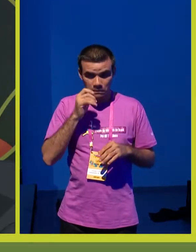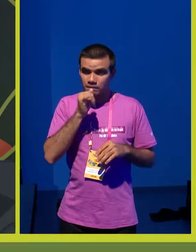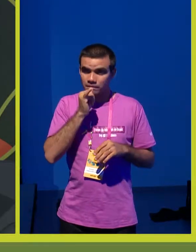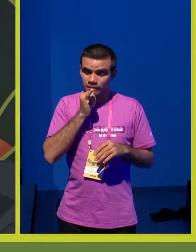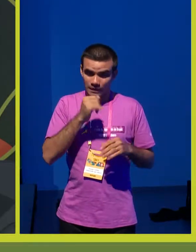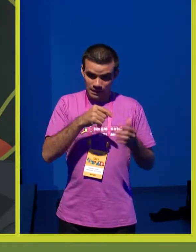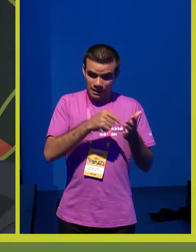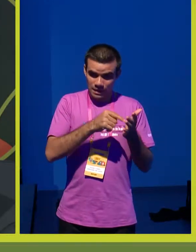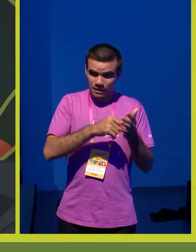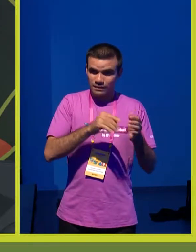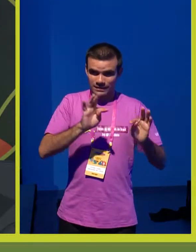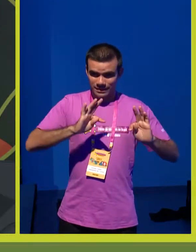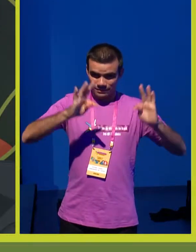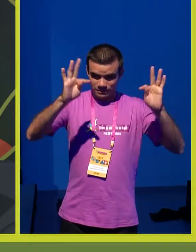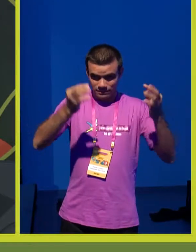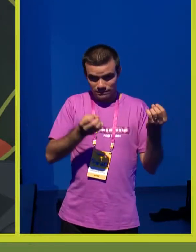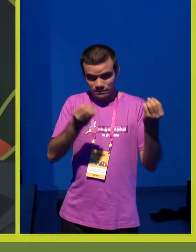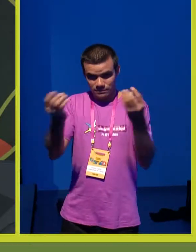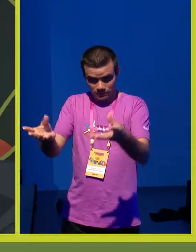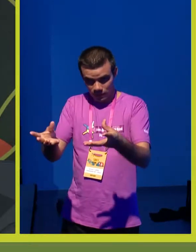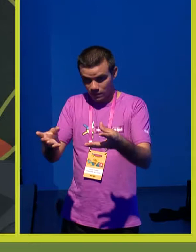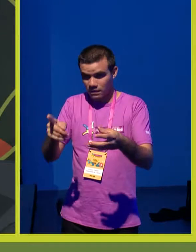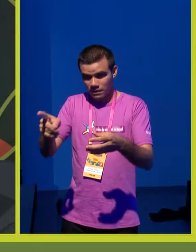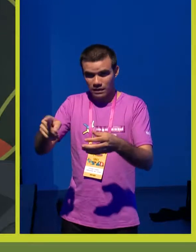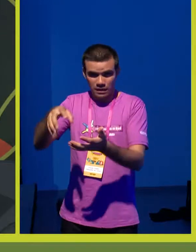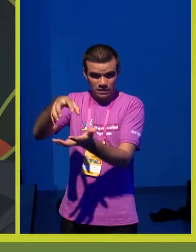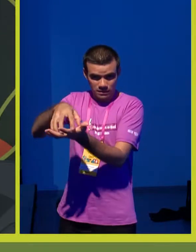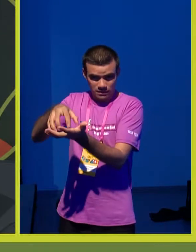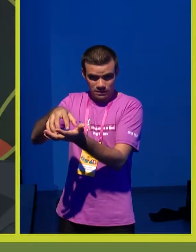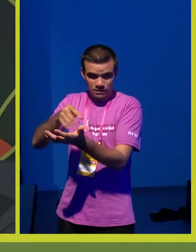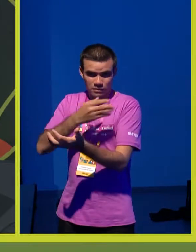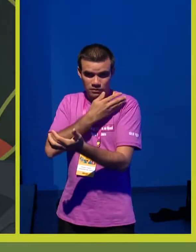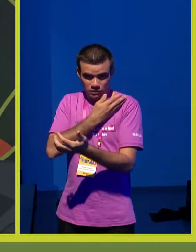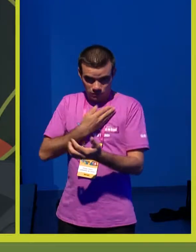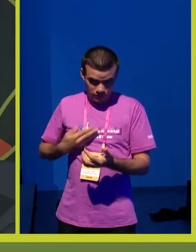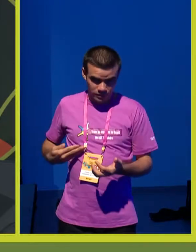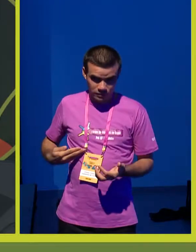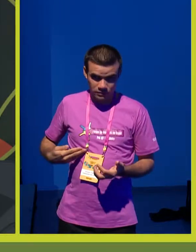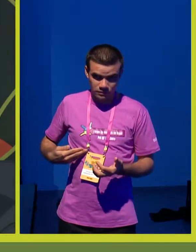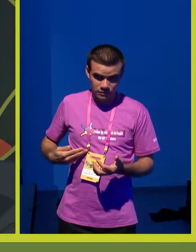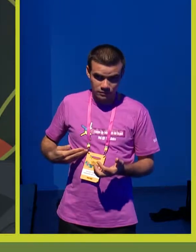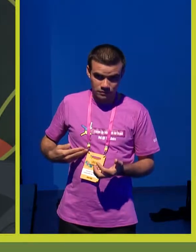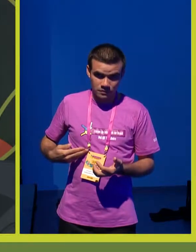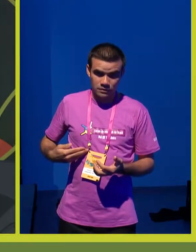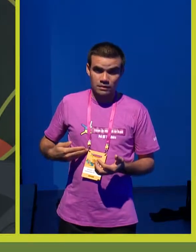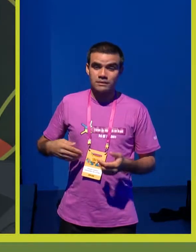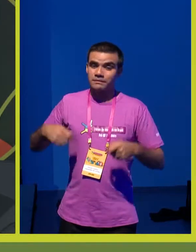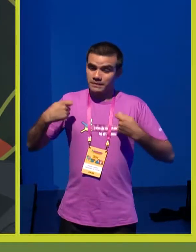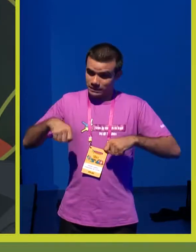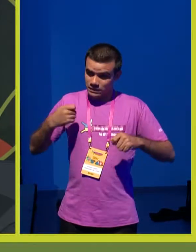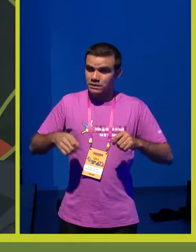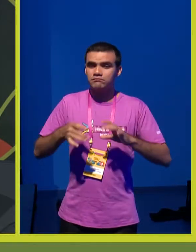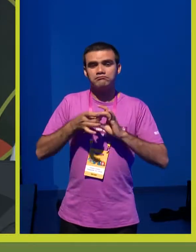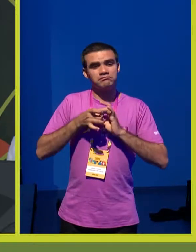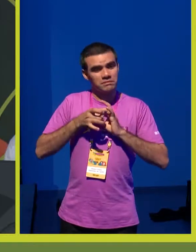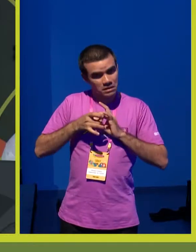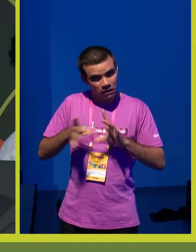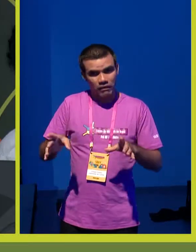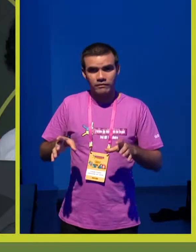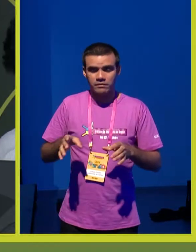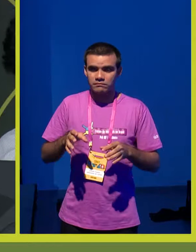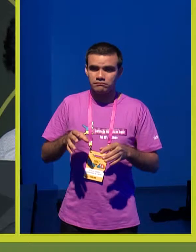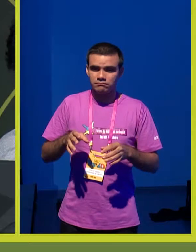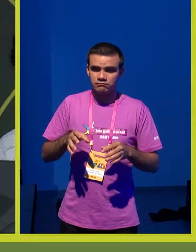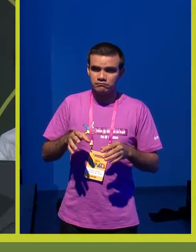fornecedor de tecnologia para um órgão público eu tenho que ter transparência nas ações